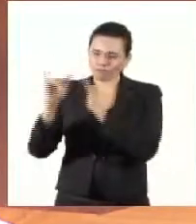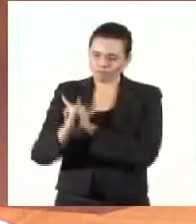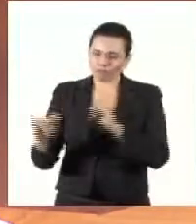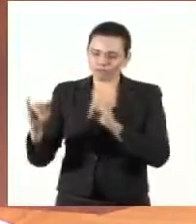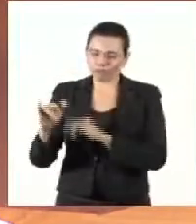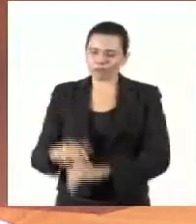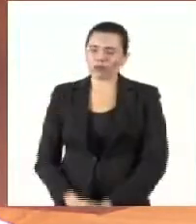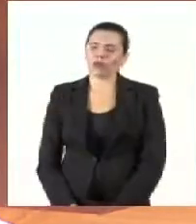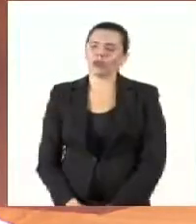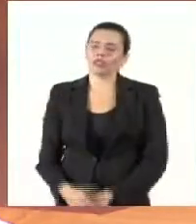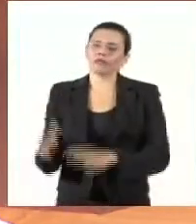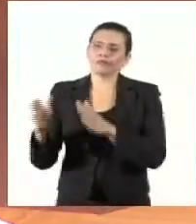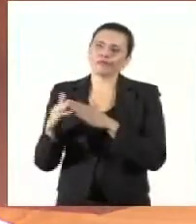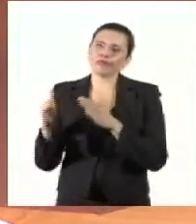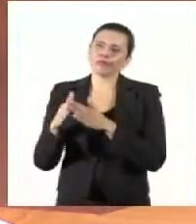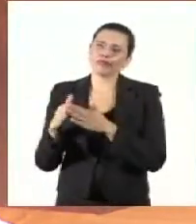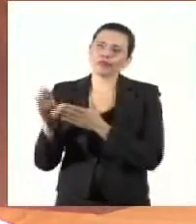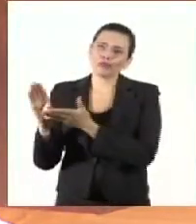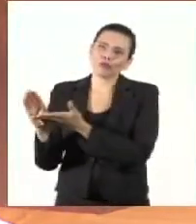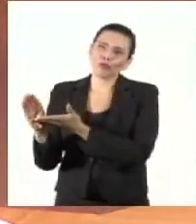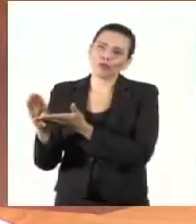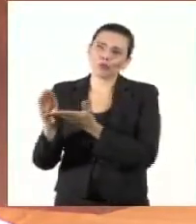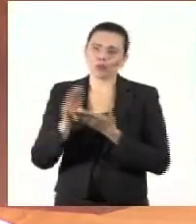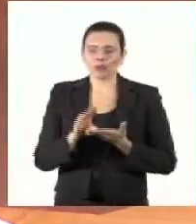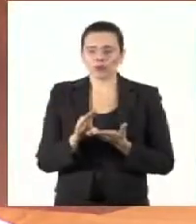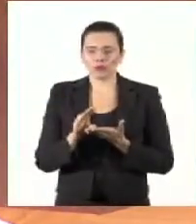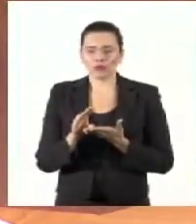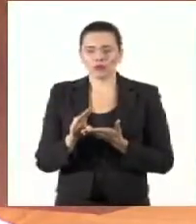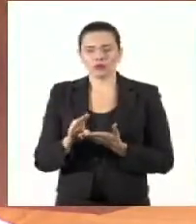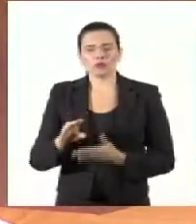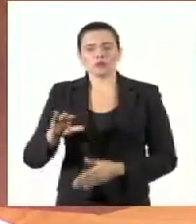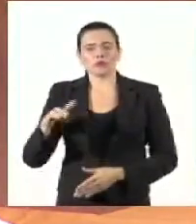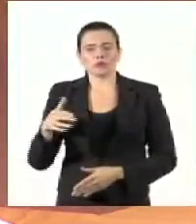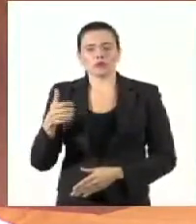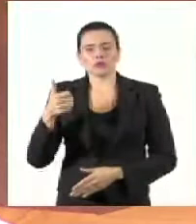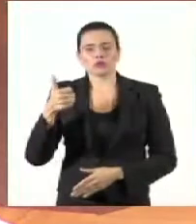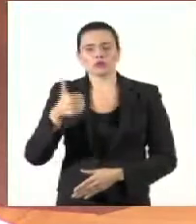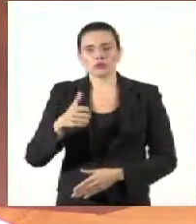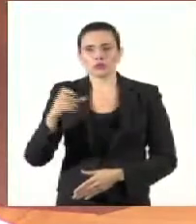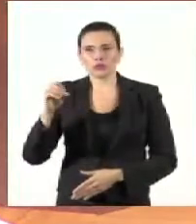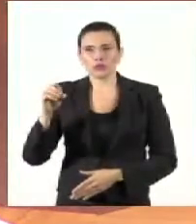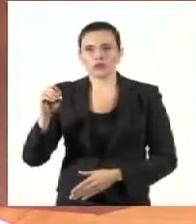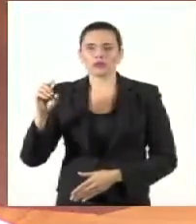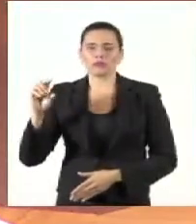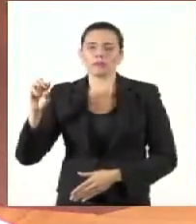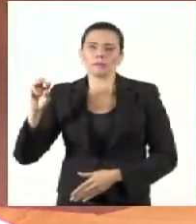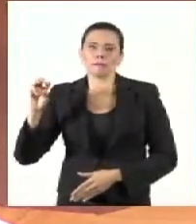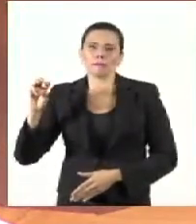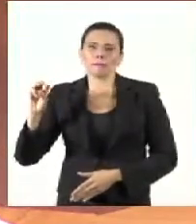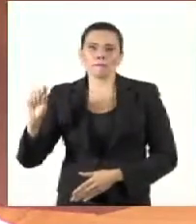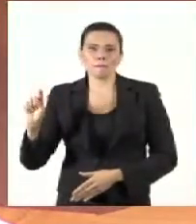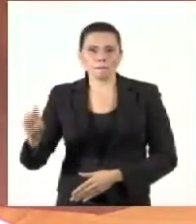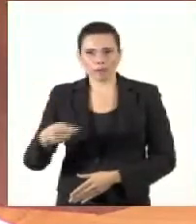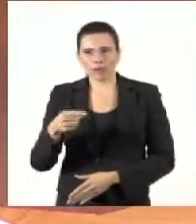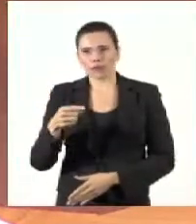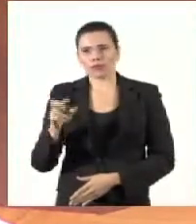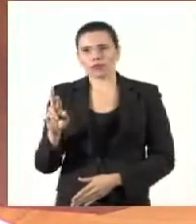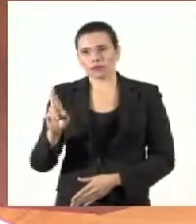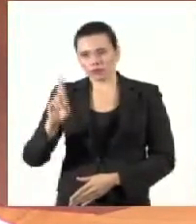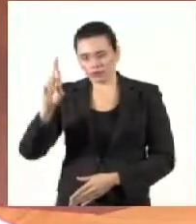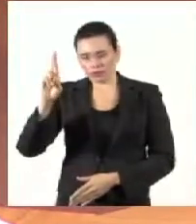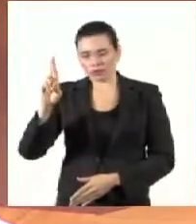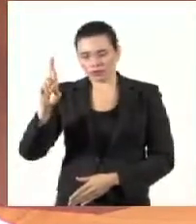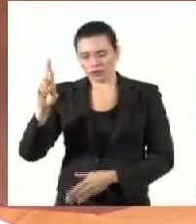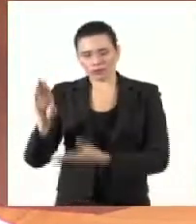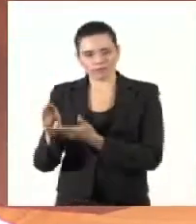mil reais para os hospitais de 20 leitos. Por quê? Porque Trizidela do Vale